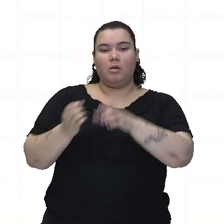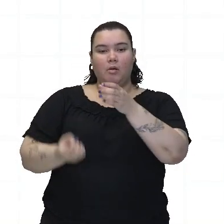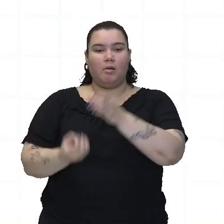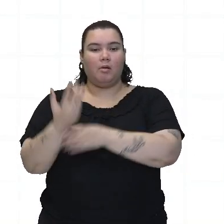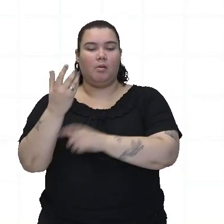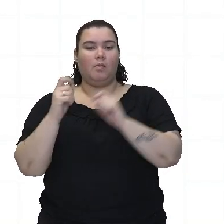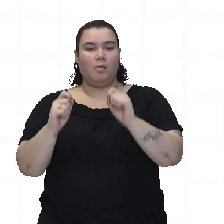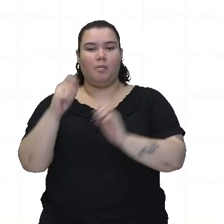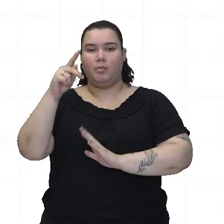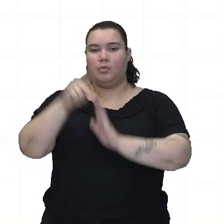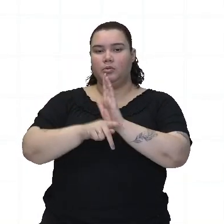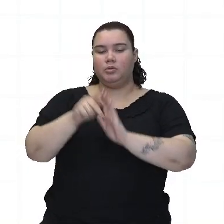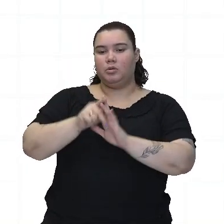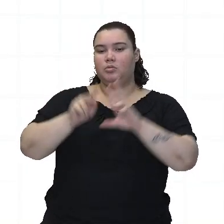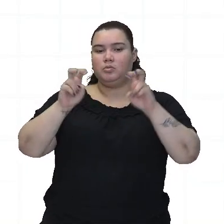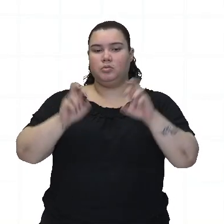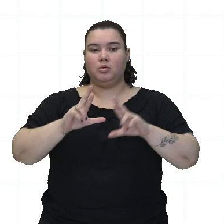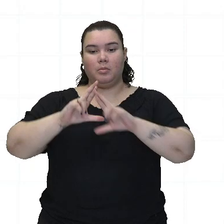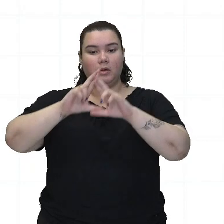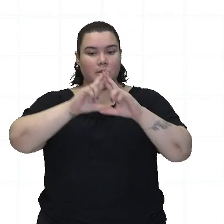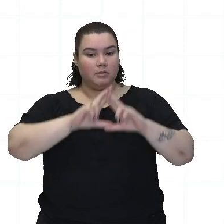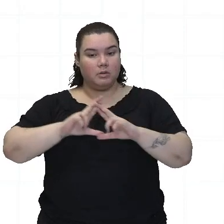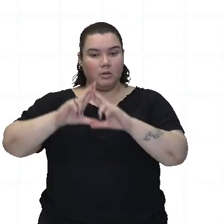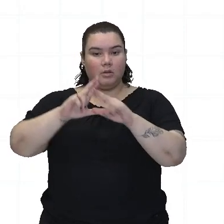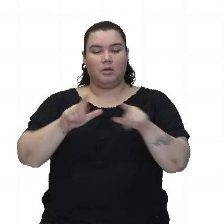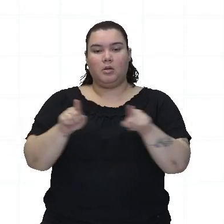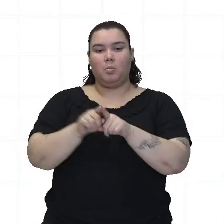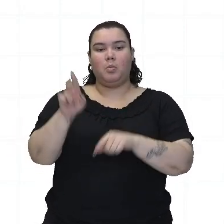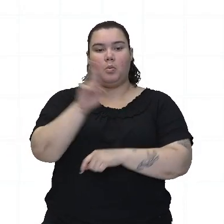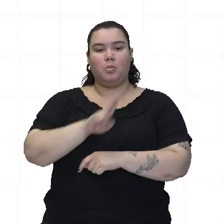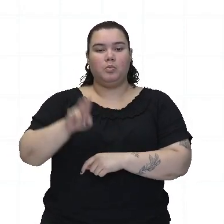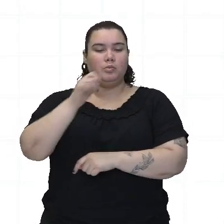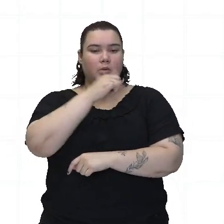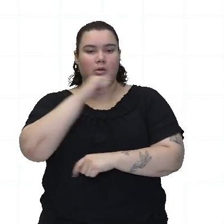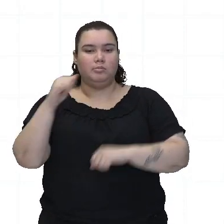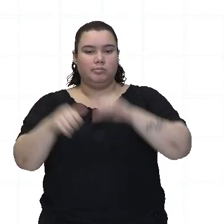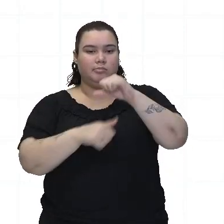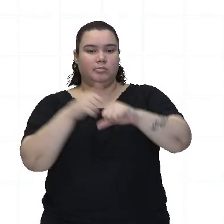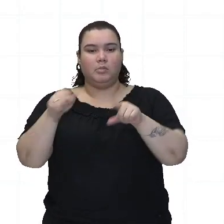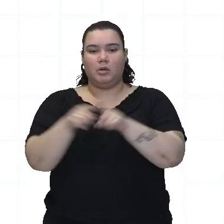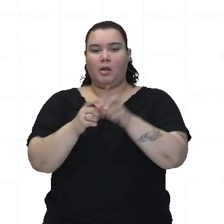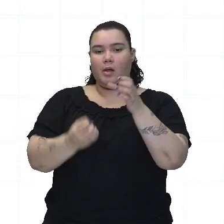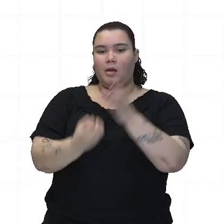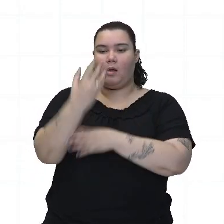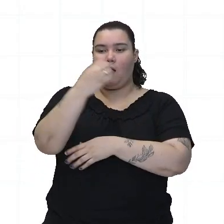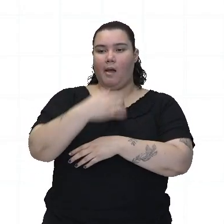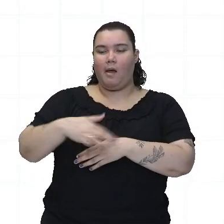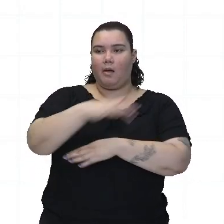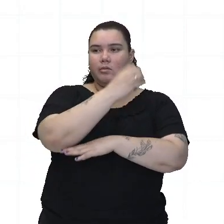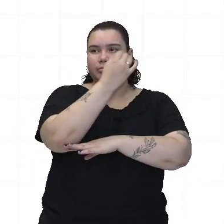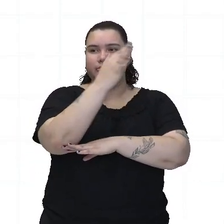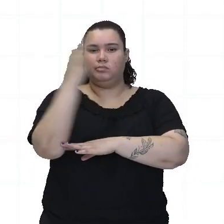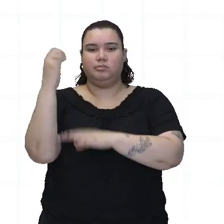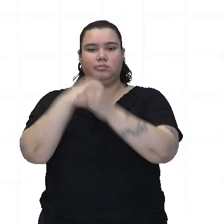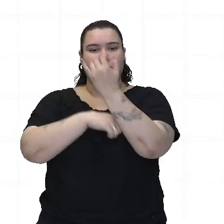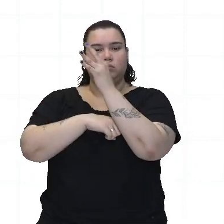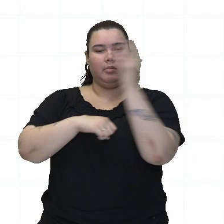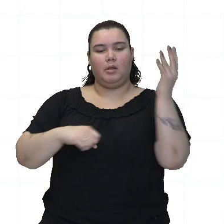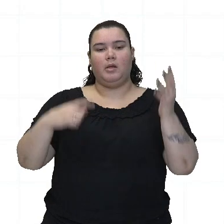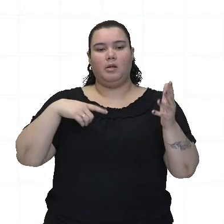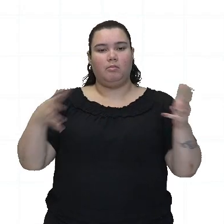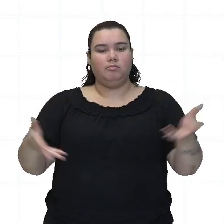implementação de programas de reciclagem, o incentivo ao uso de energias renováveis e a criação de áreas verdes urbanas estão impulsionando